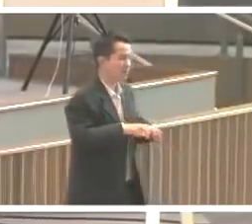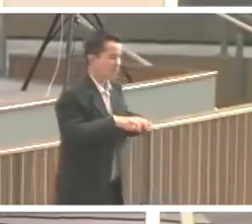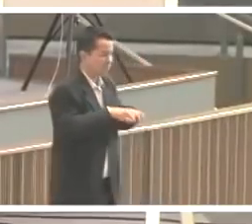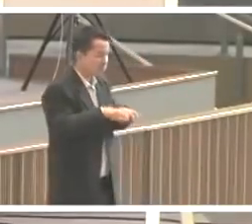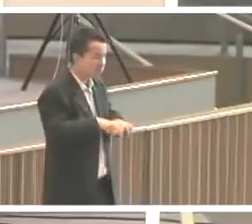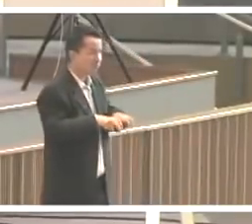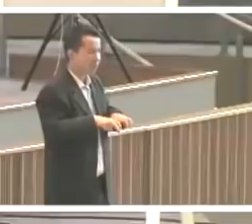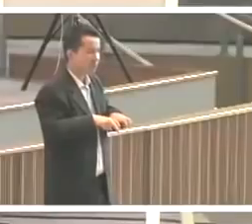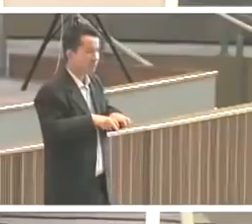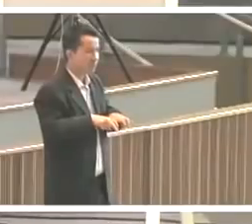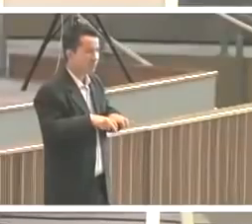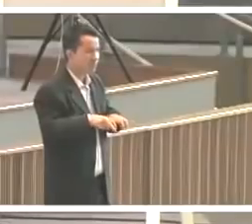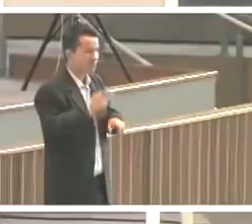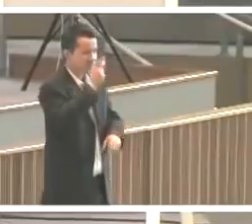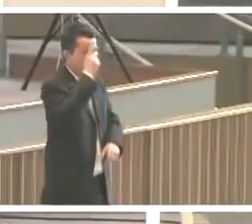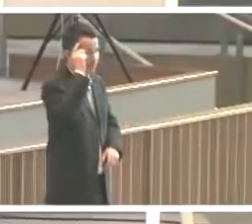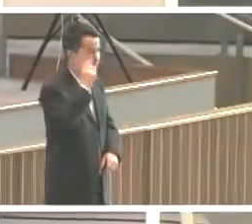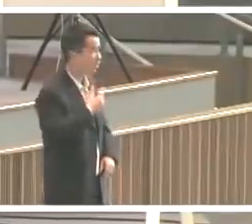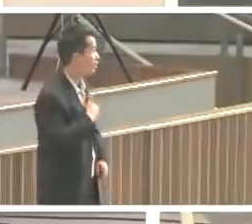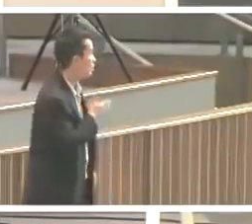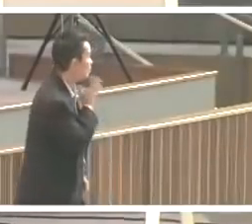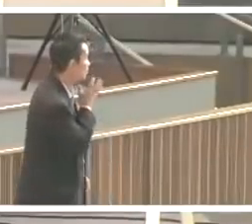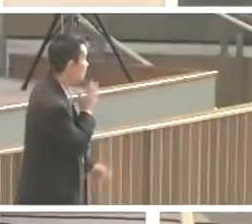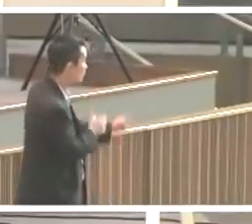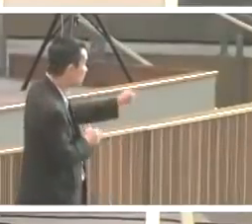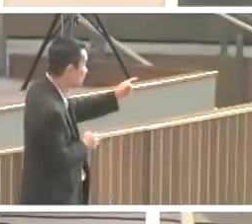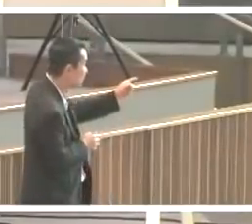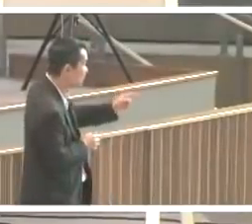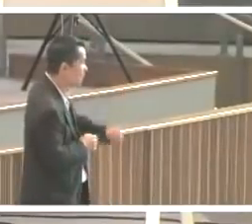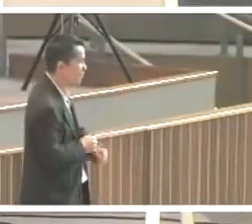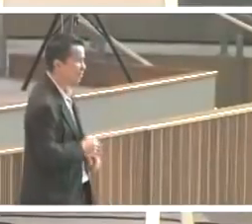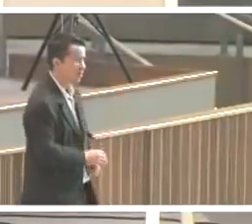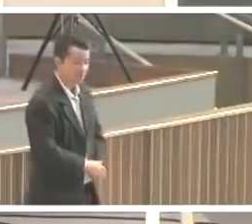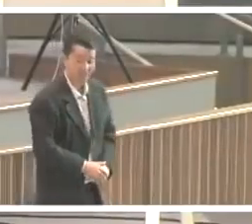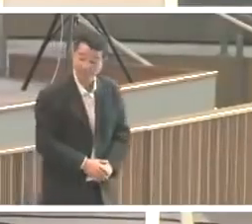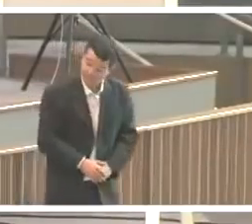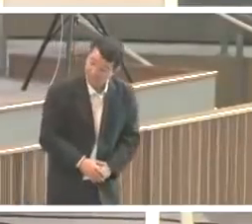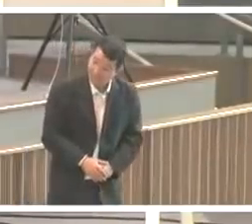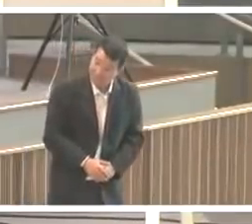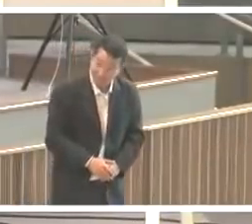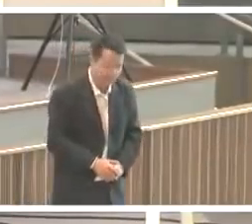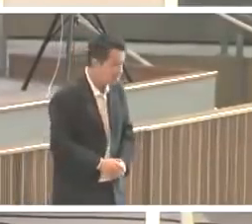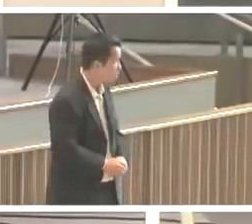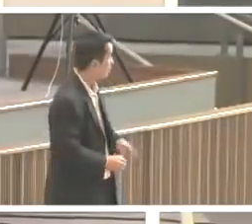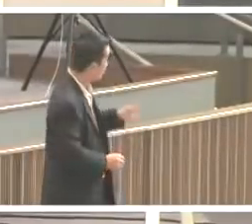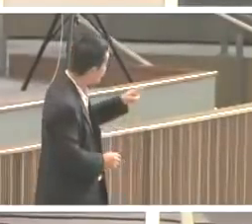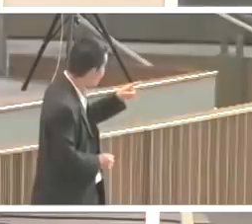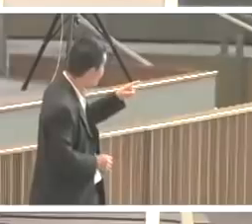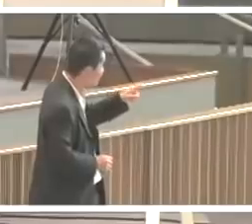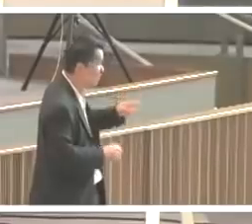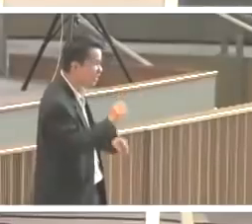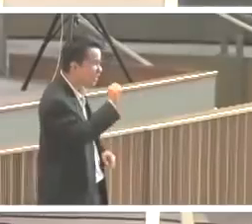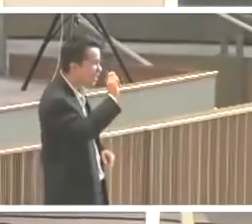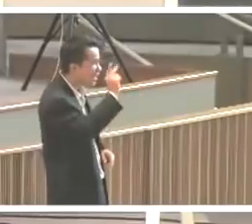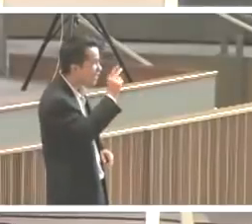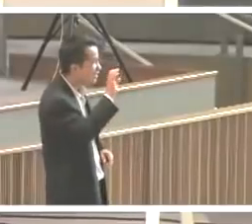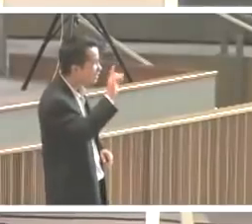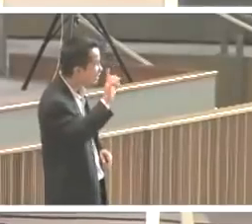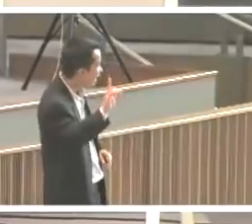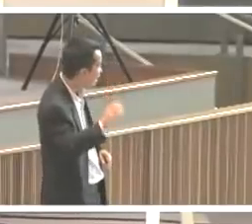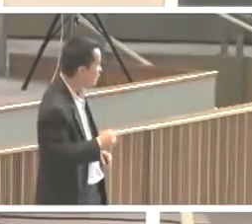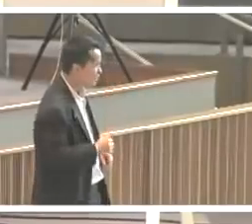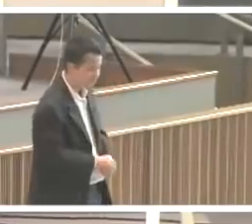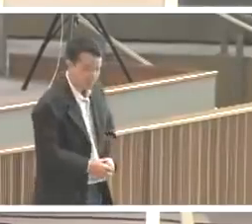a pessoa disse: conheço o senhor? O senhor é o Dr. Russell Shedd? Não, sou mesmo,